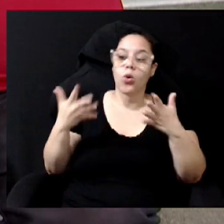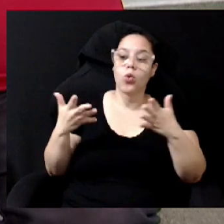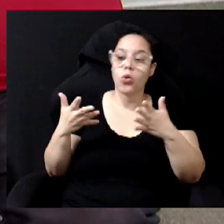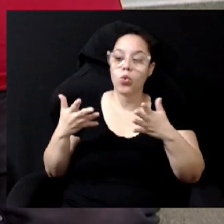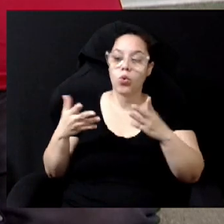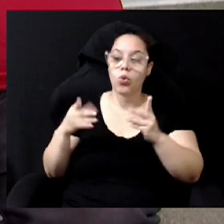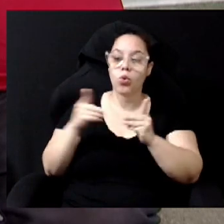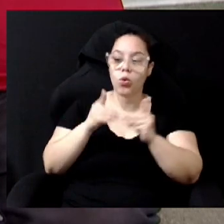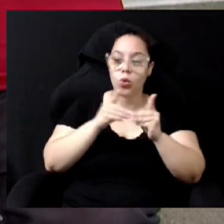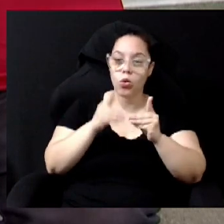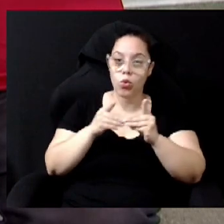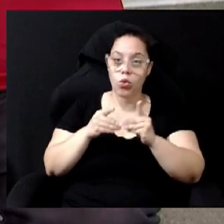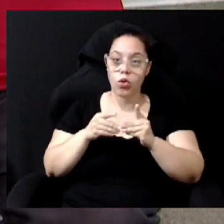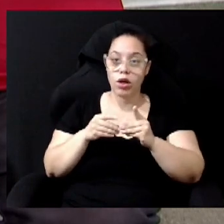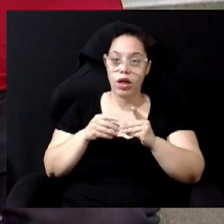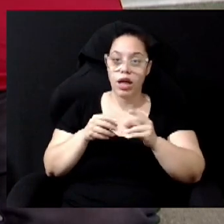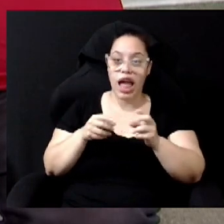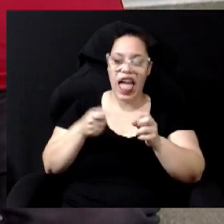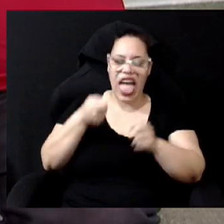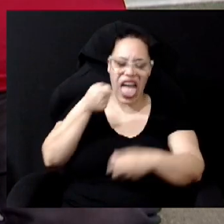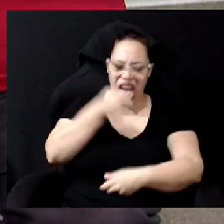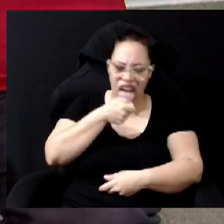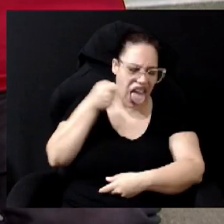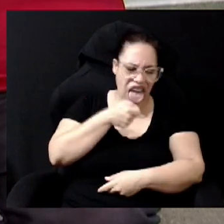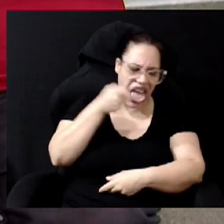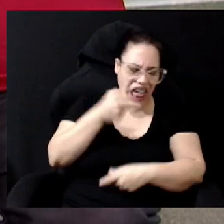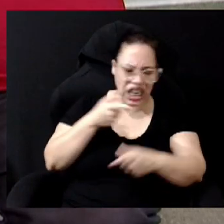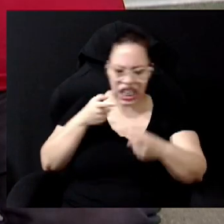aluno grita, xinga, quando ele comete um ato de violência? A